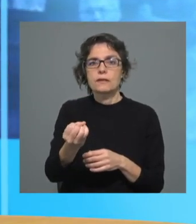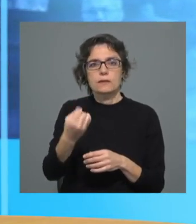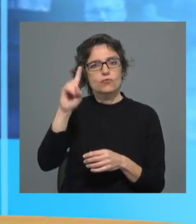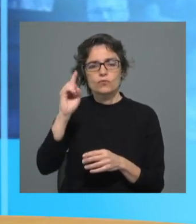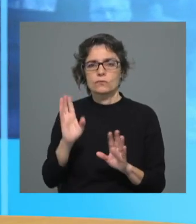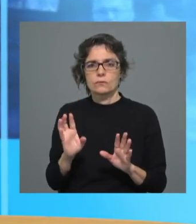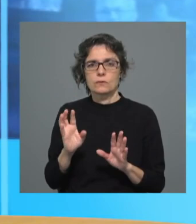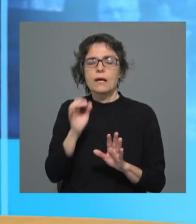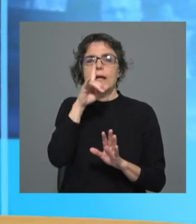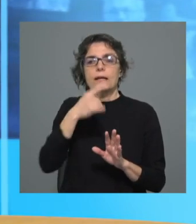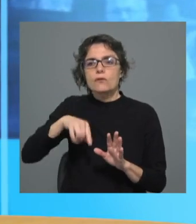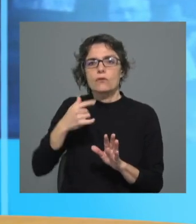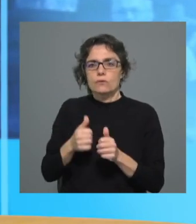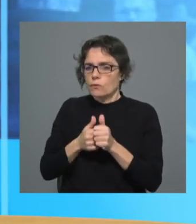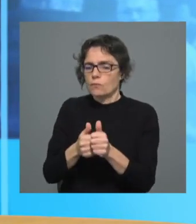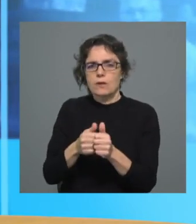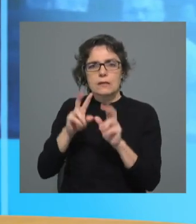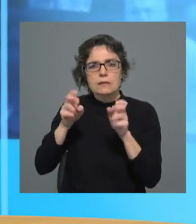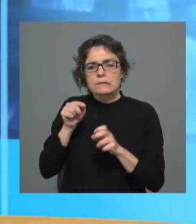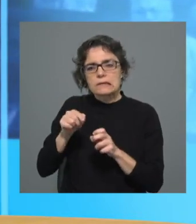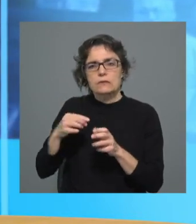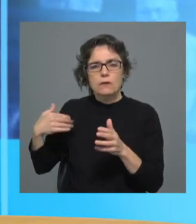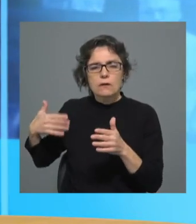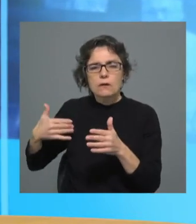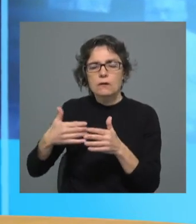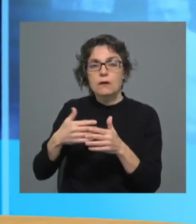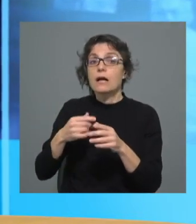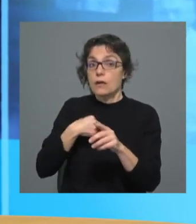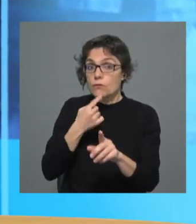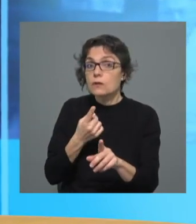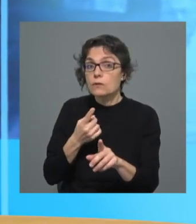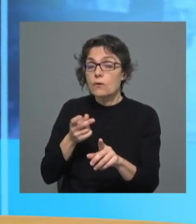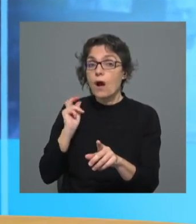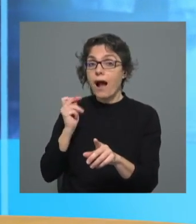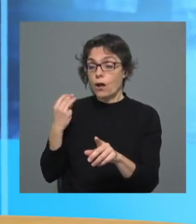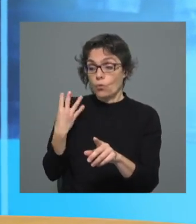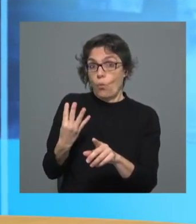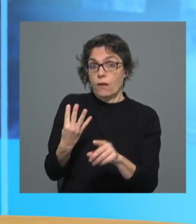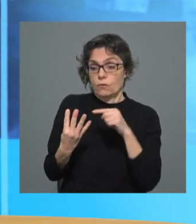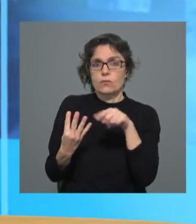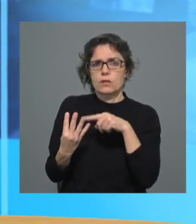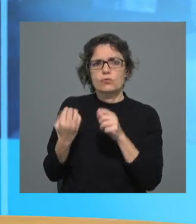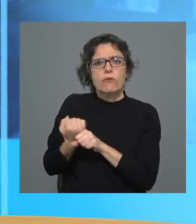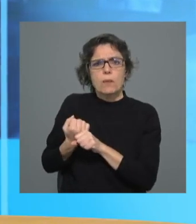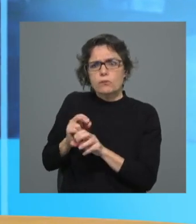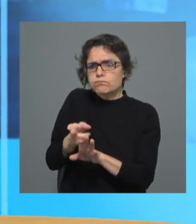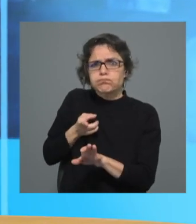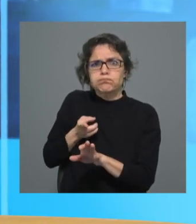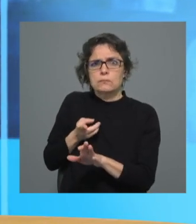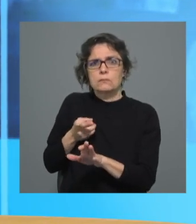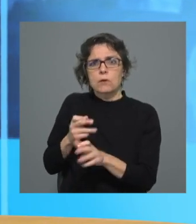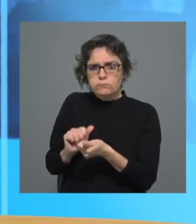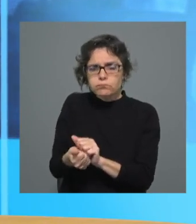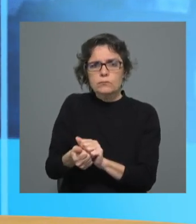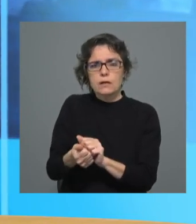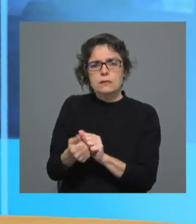nós há décadas, os últimos 4 anos foram um grande ponto de viragem. E esse sinal de esperança e de trabalho concreto e de